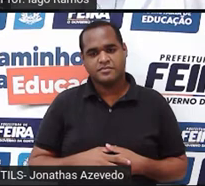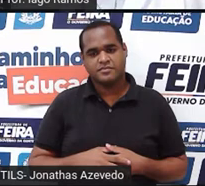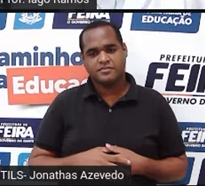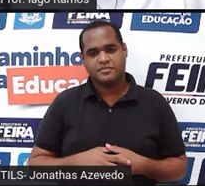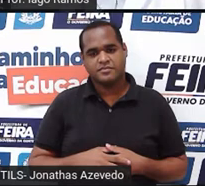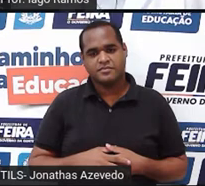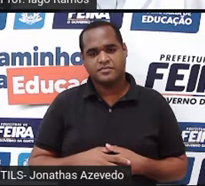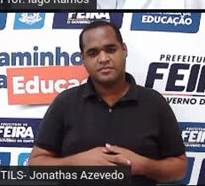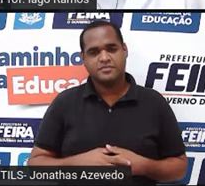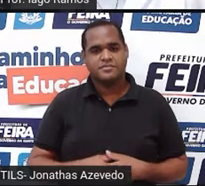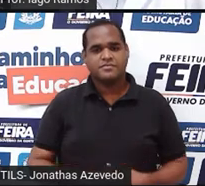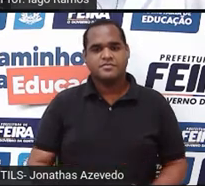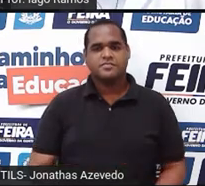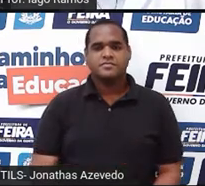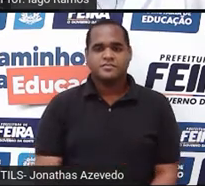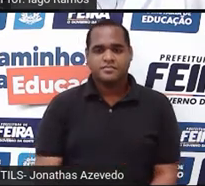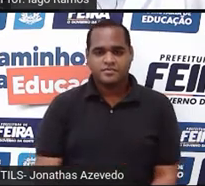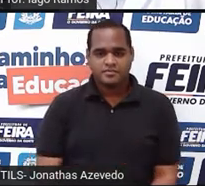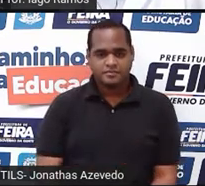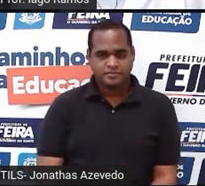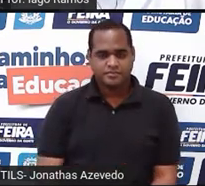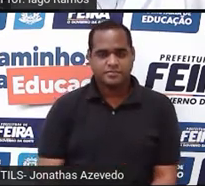E aí